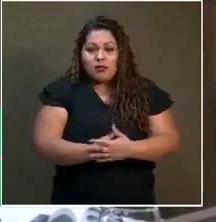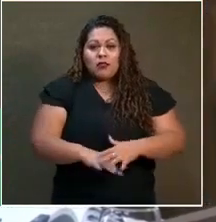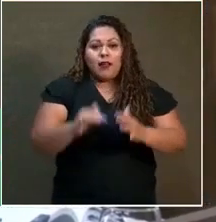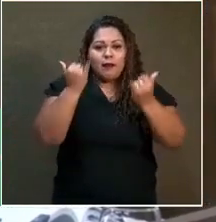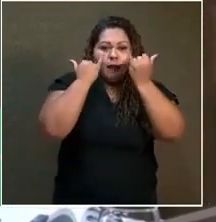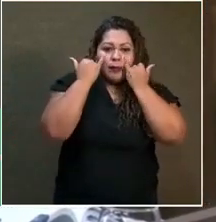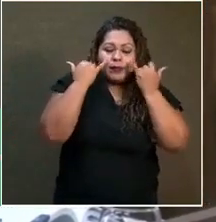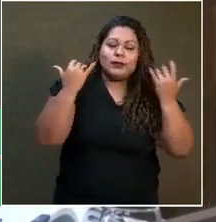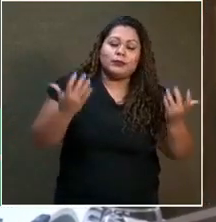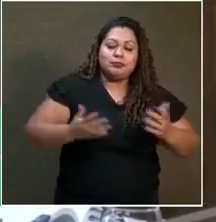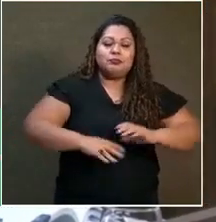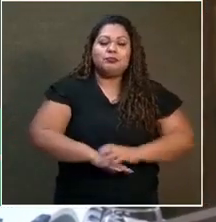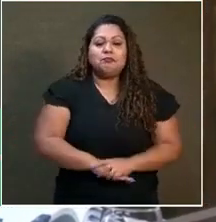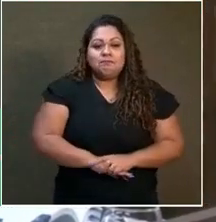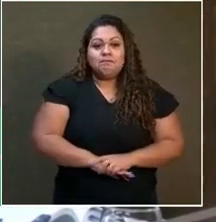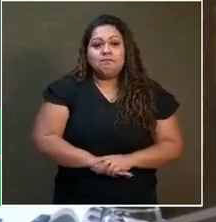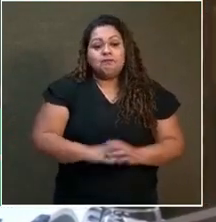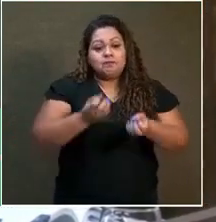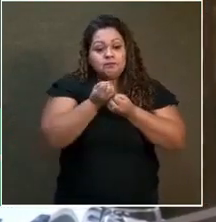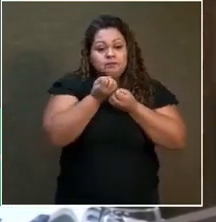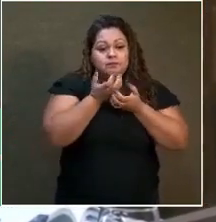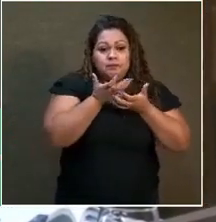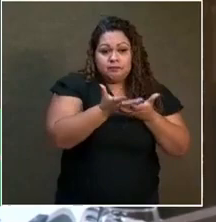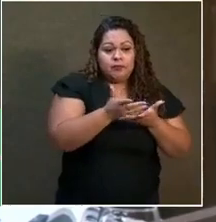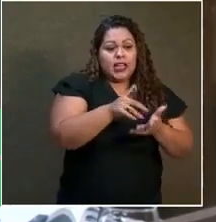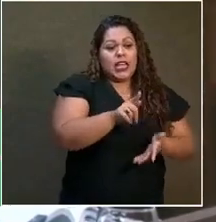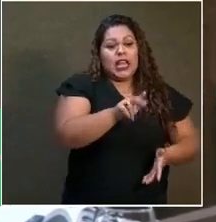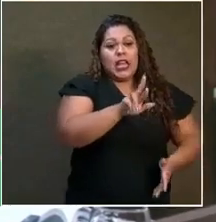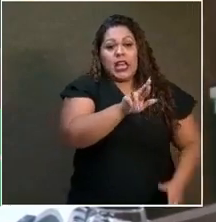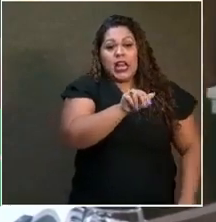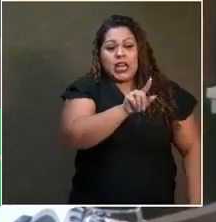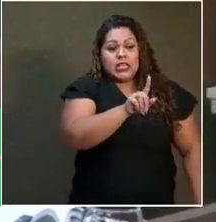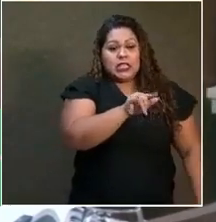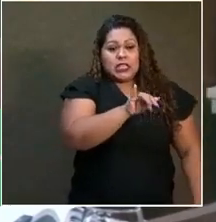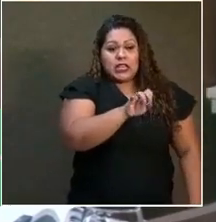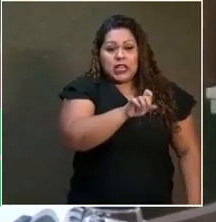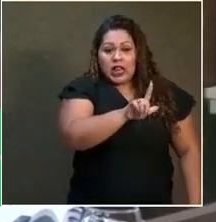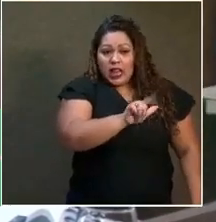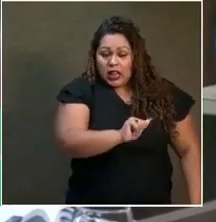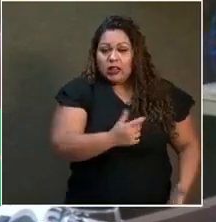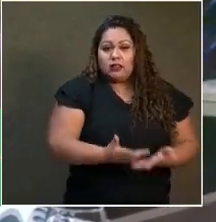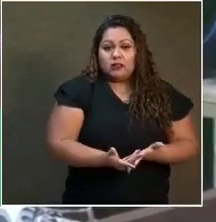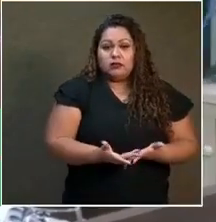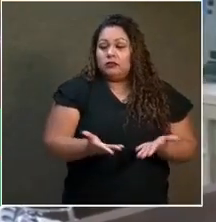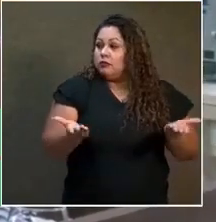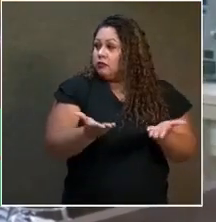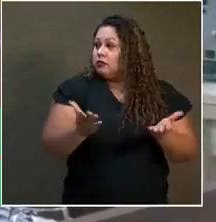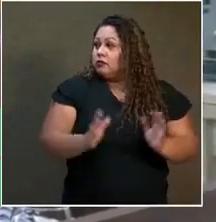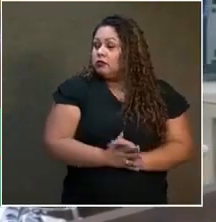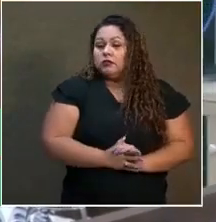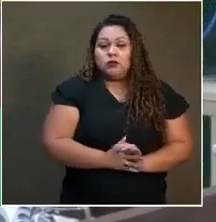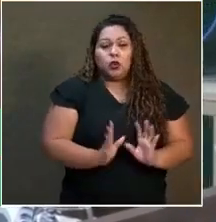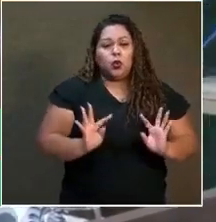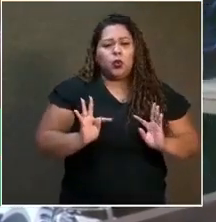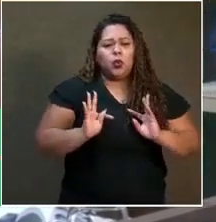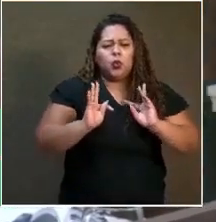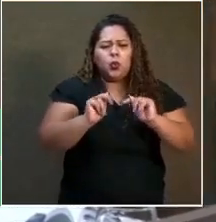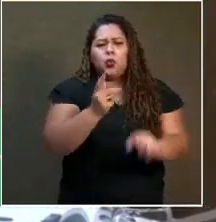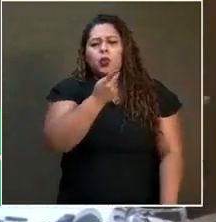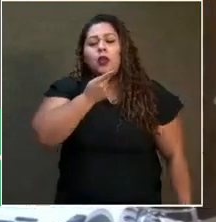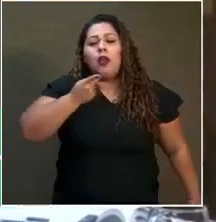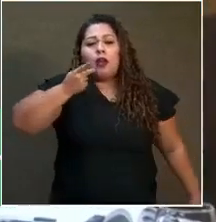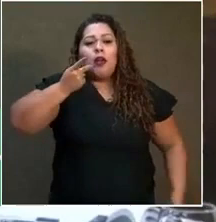que aconteceram no depoimento da Graziella, que está sendo colocado aqui, tudo o que o Cássio